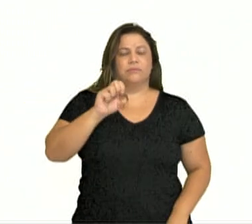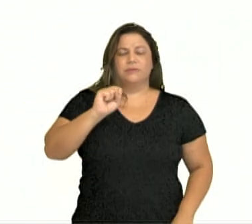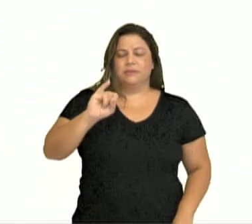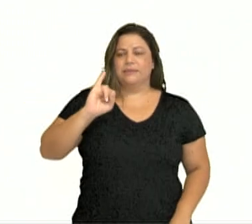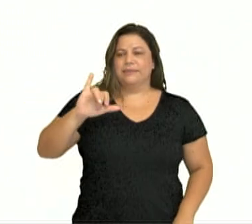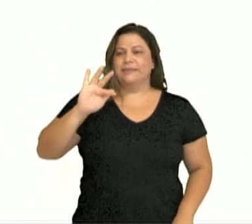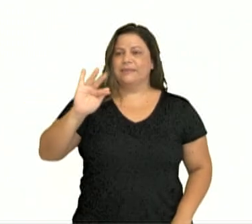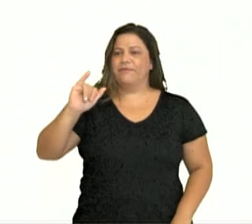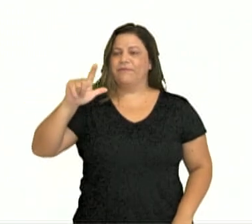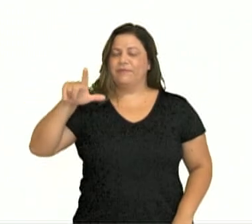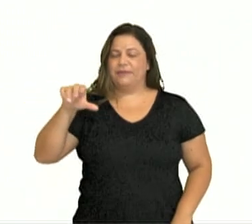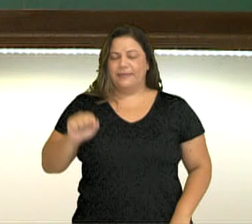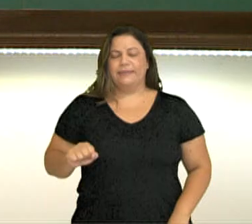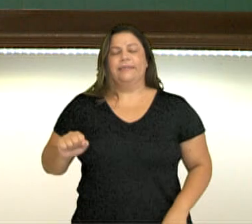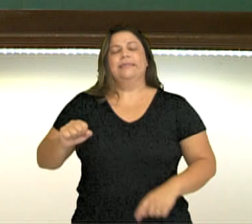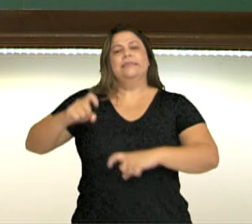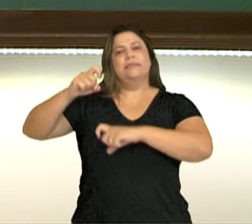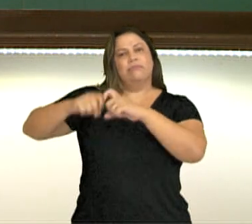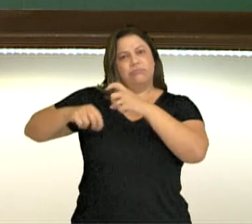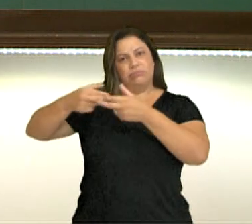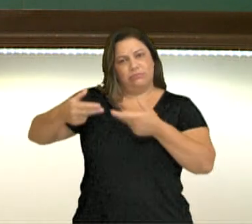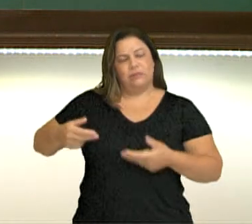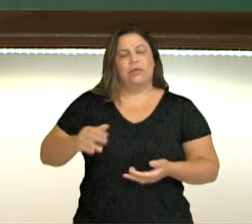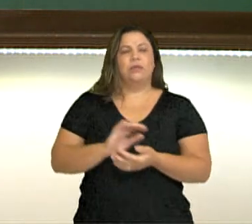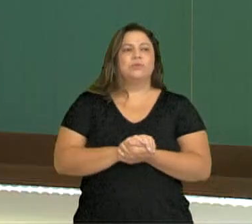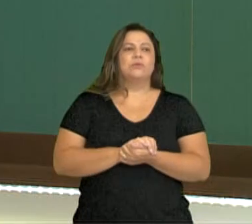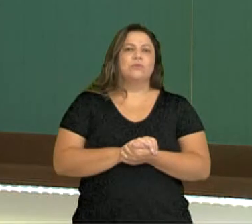através do contato sexual, certo?